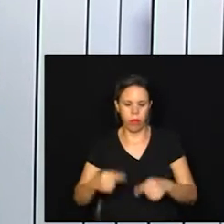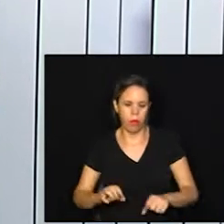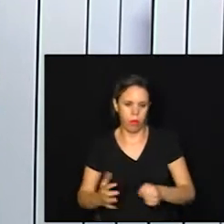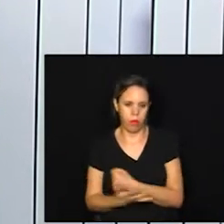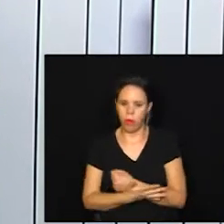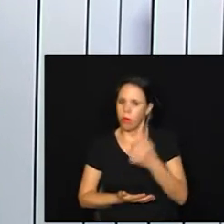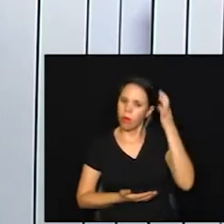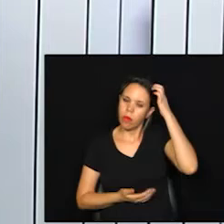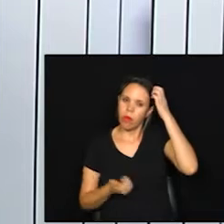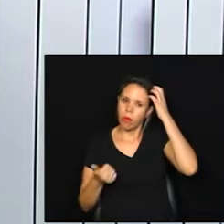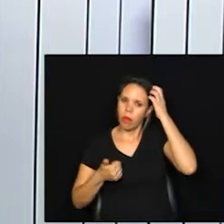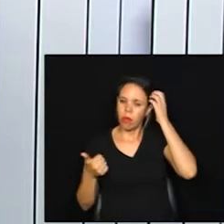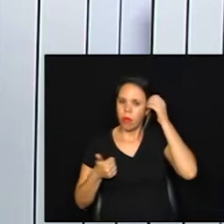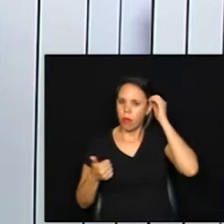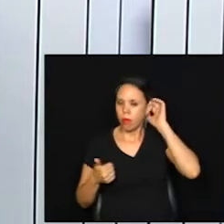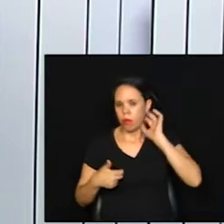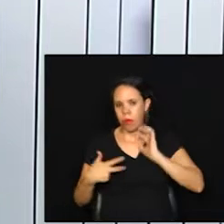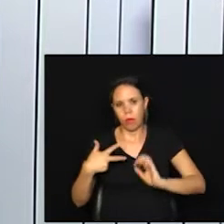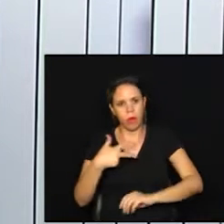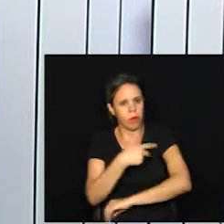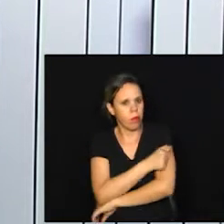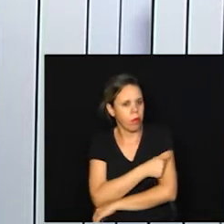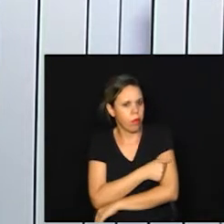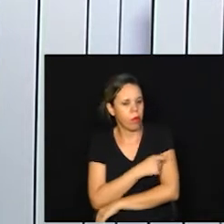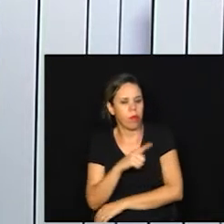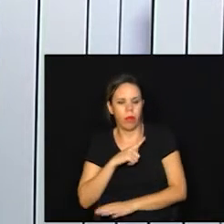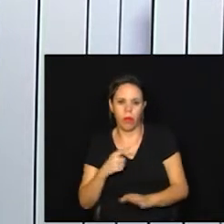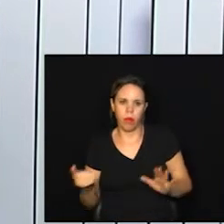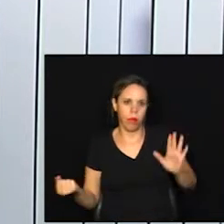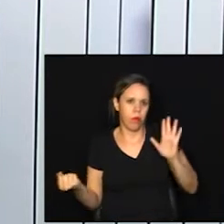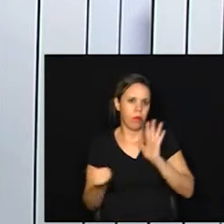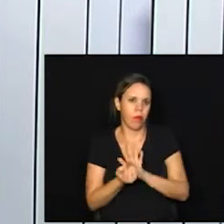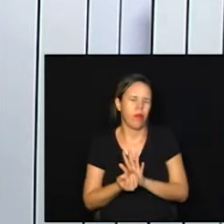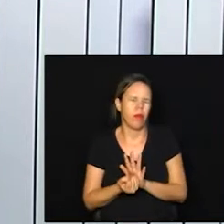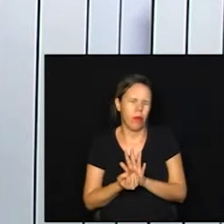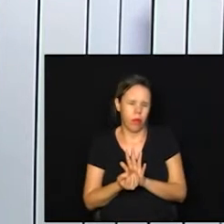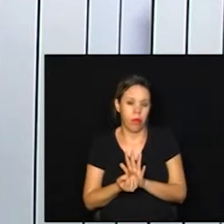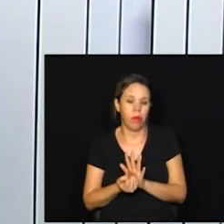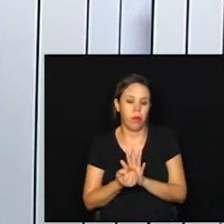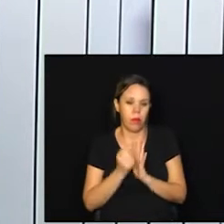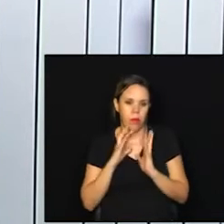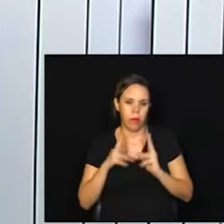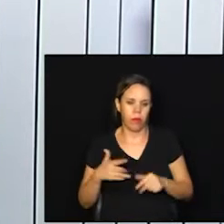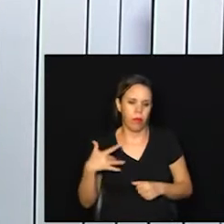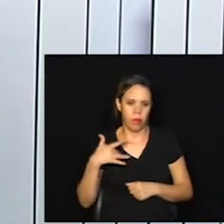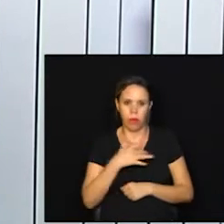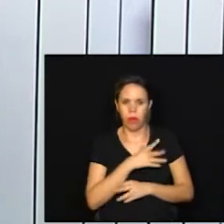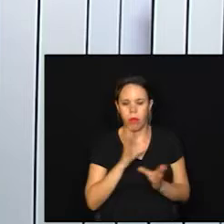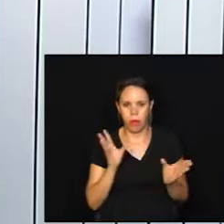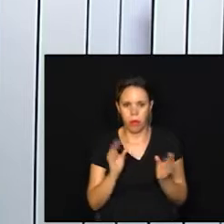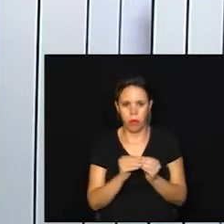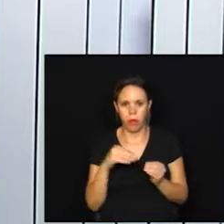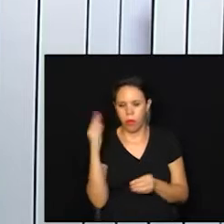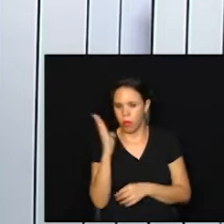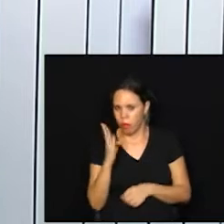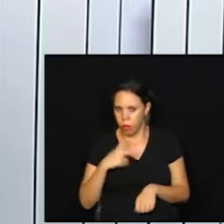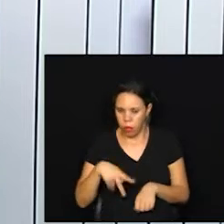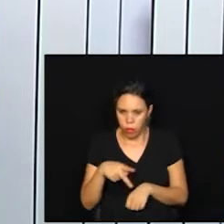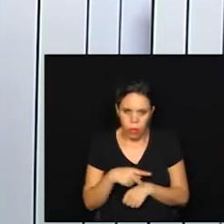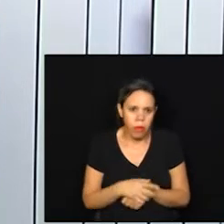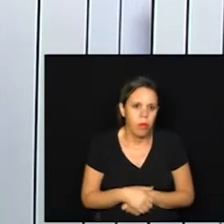Covid-19. Então, é a primeira vacina a obter o registro sanitário definitivo aqui no nosso